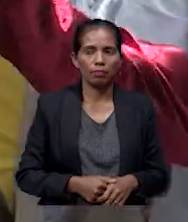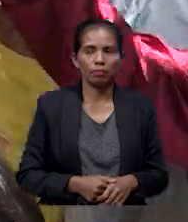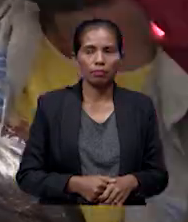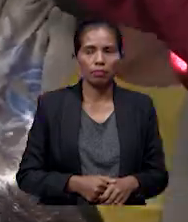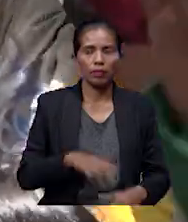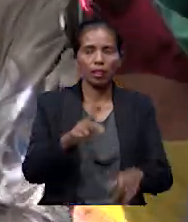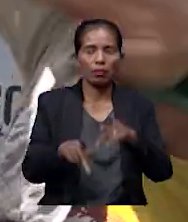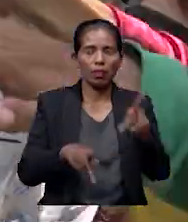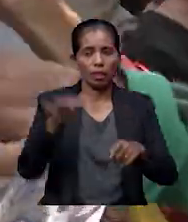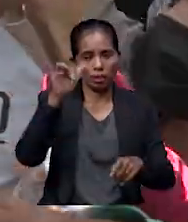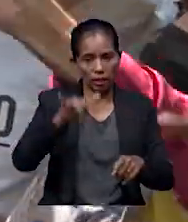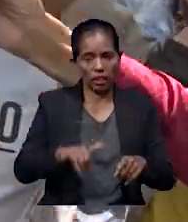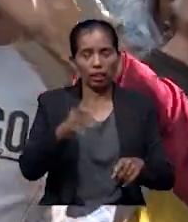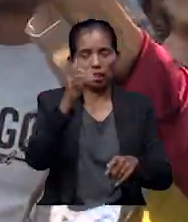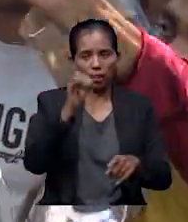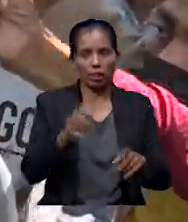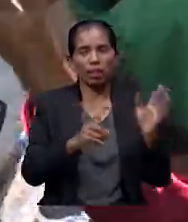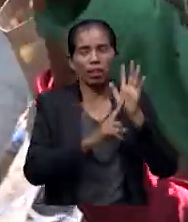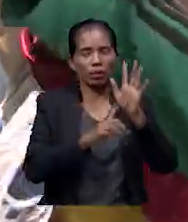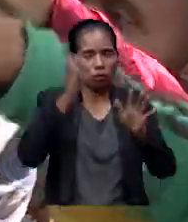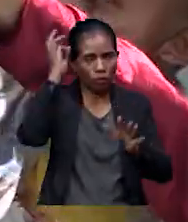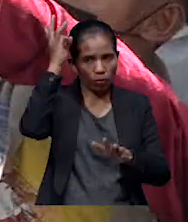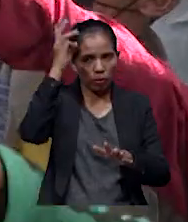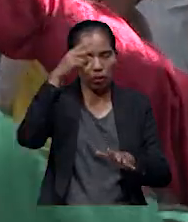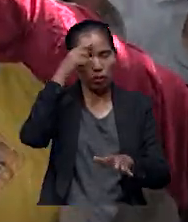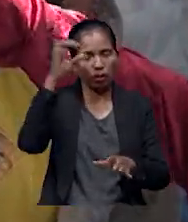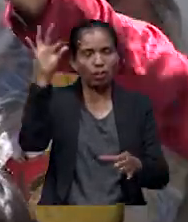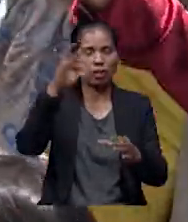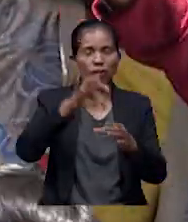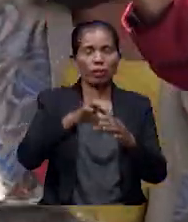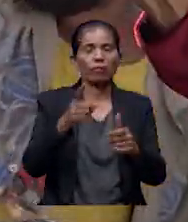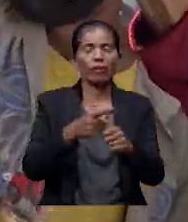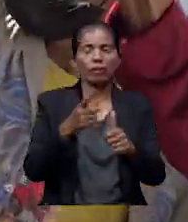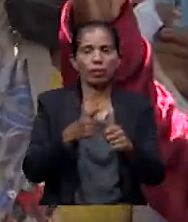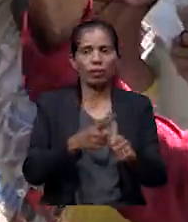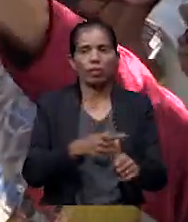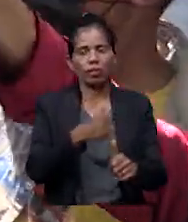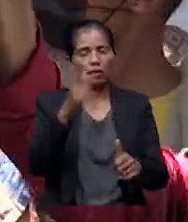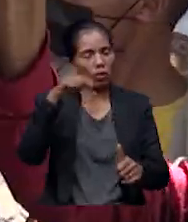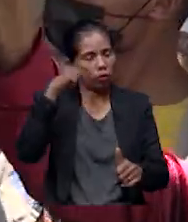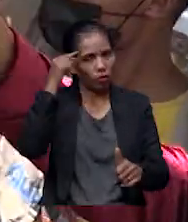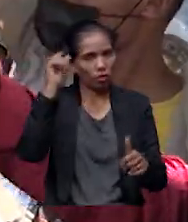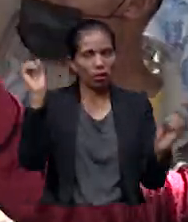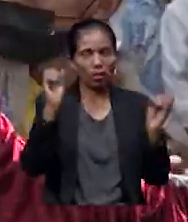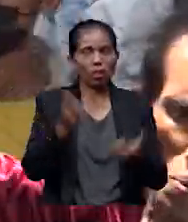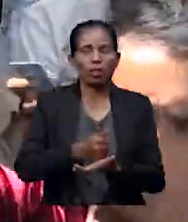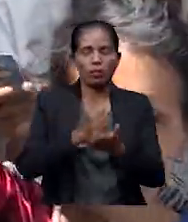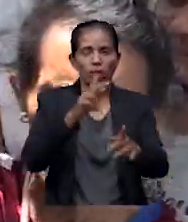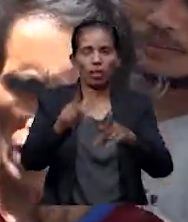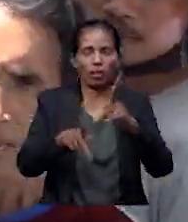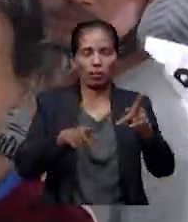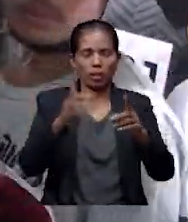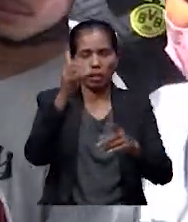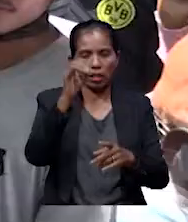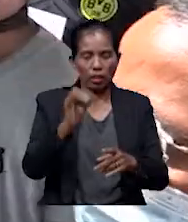Comunidade de Behela e a capital Dili hatou preocupação, né? Também a eleição primeira ronda foi na Lais, né? Governo la facilita a comunidade e a capital Dili